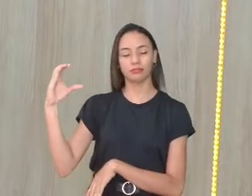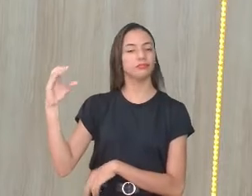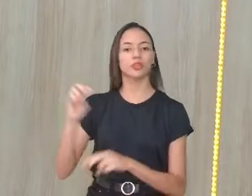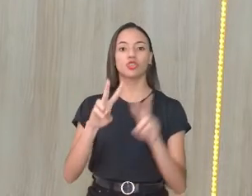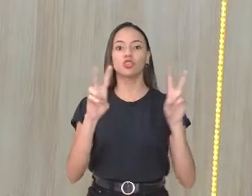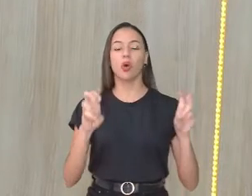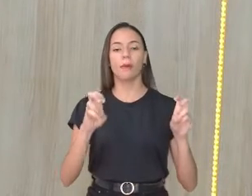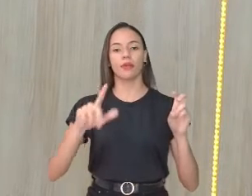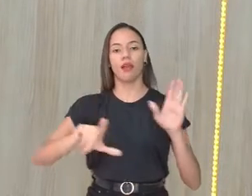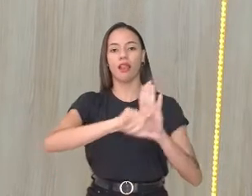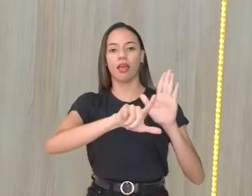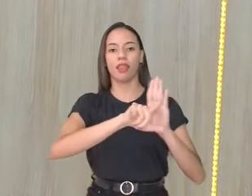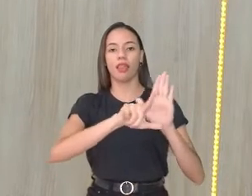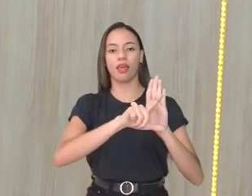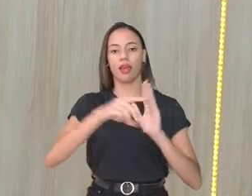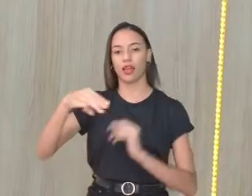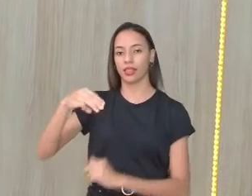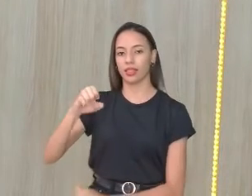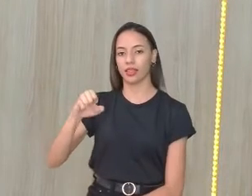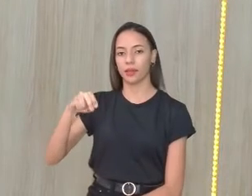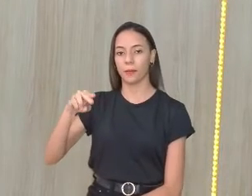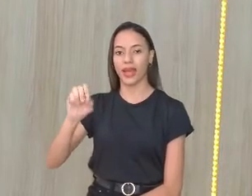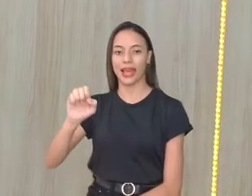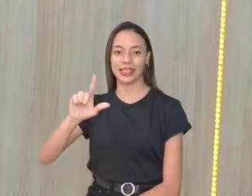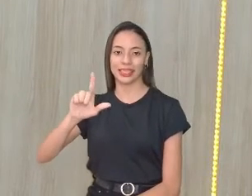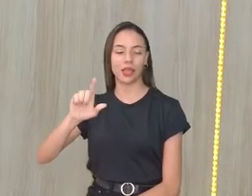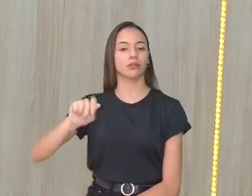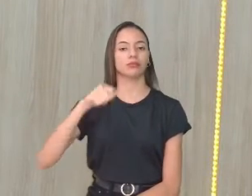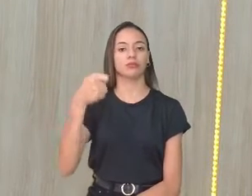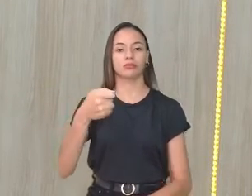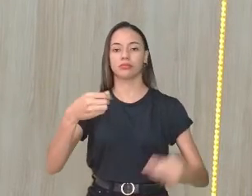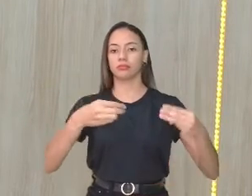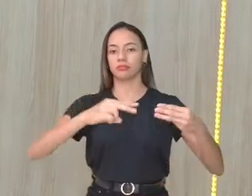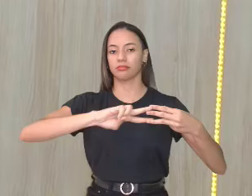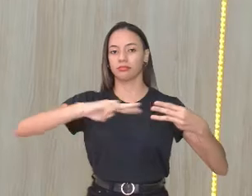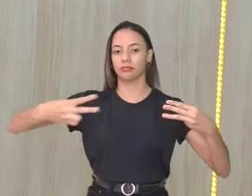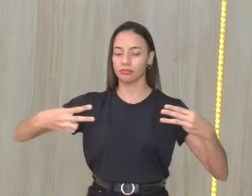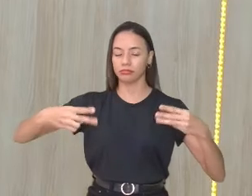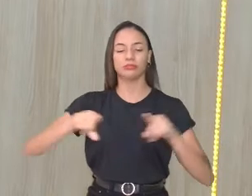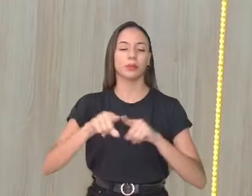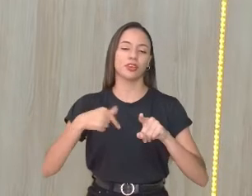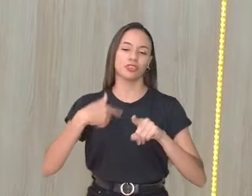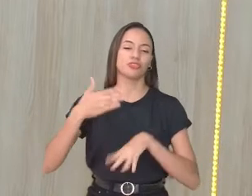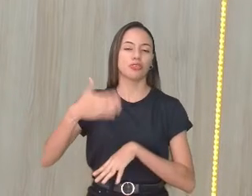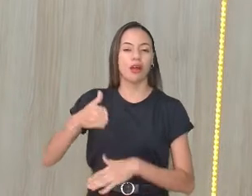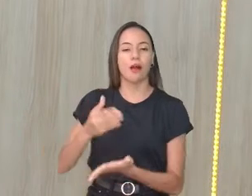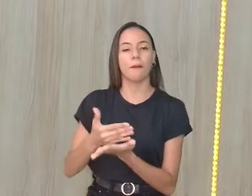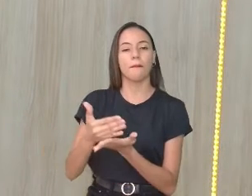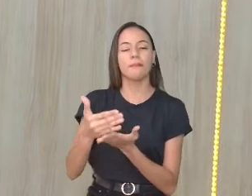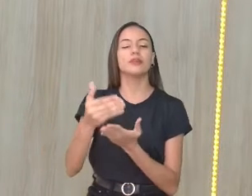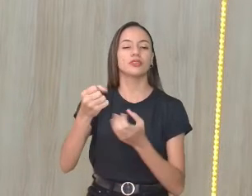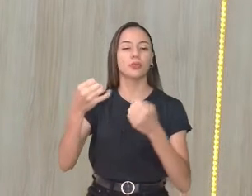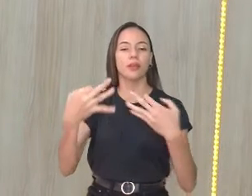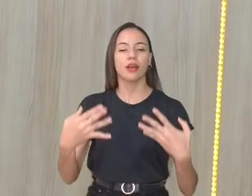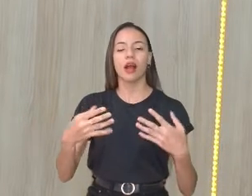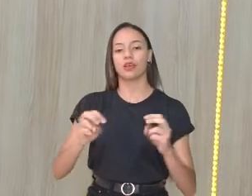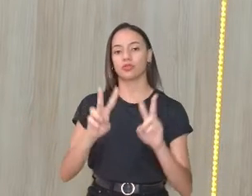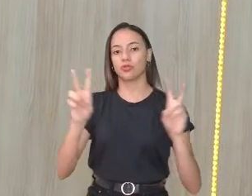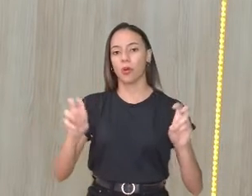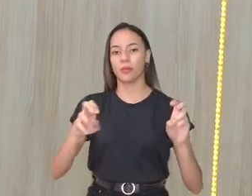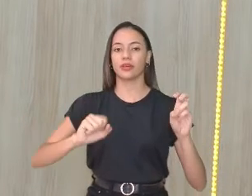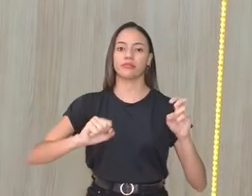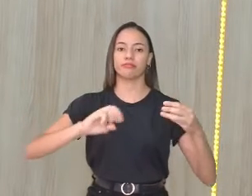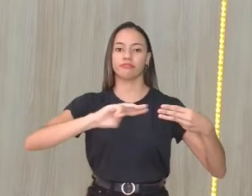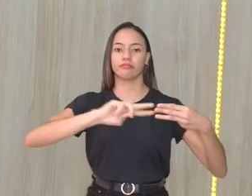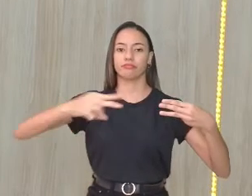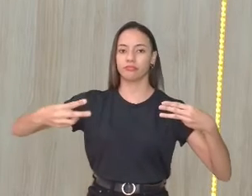de Mendel. A gente já começou a abordar um pouquinho, né, sobre Mendel e vamos continuar aí nessa pegada